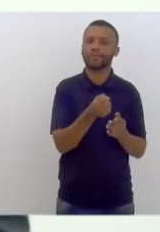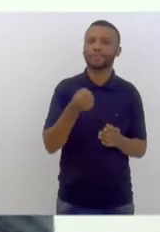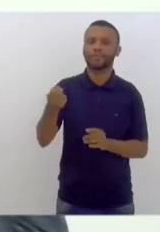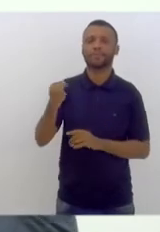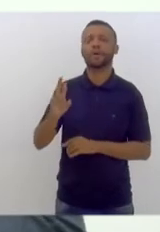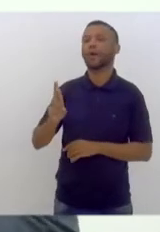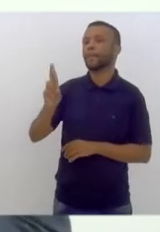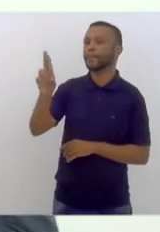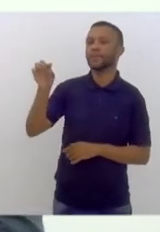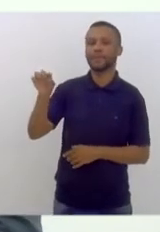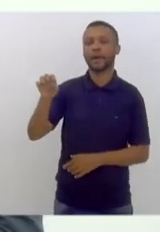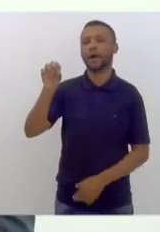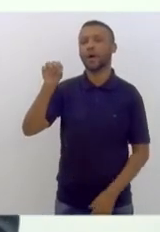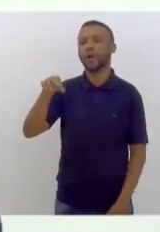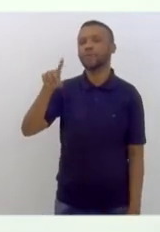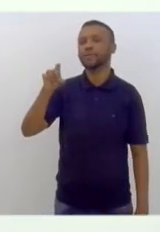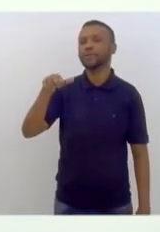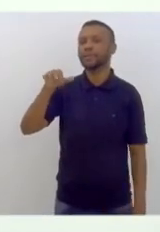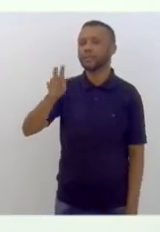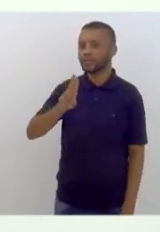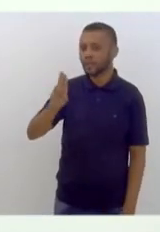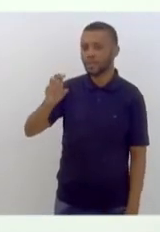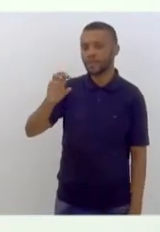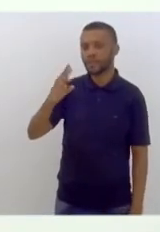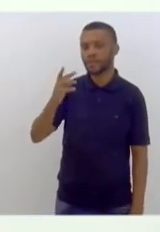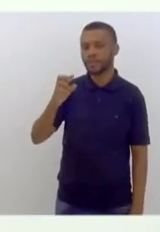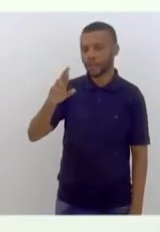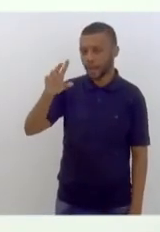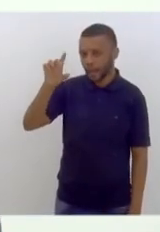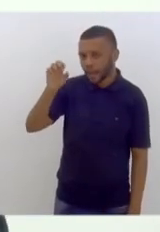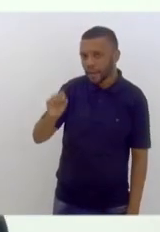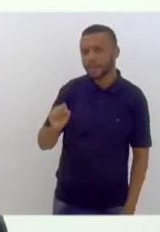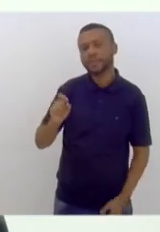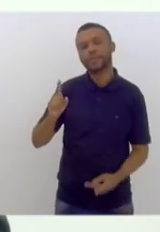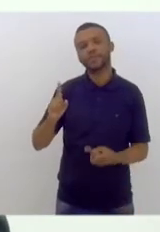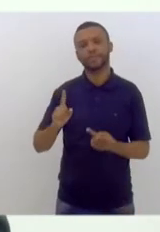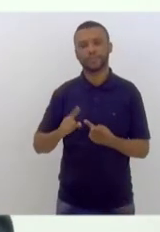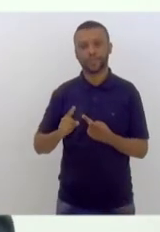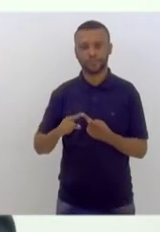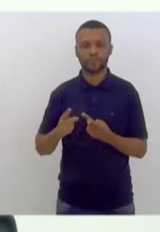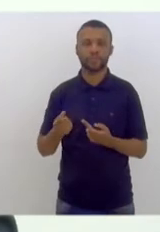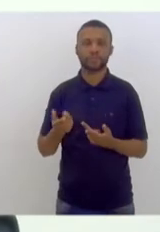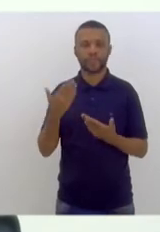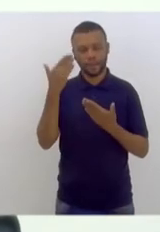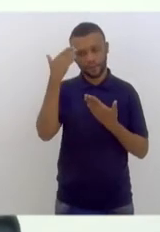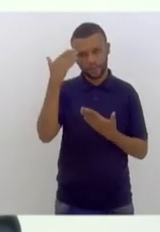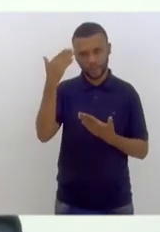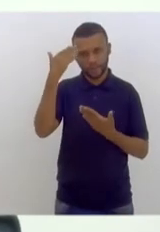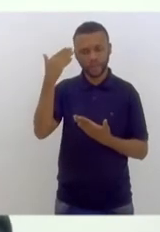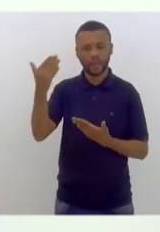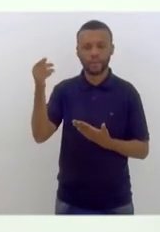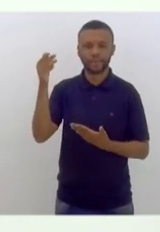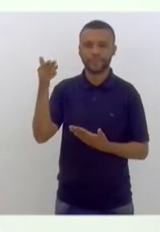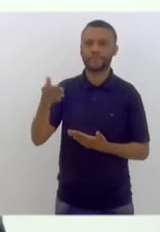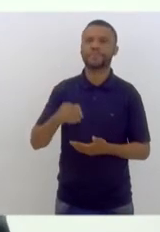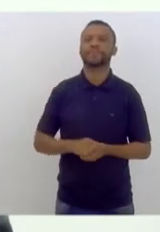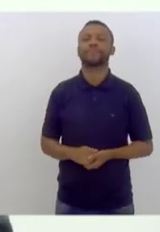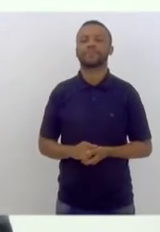palavra para o Charles, secretário e presidente da Undime. Obrigado, Charles, pela presença.